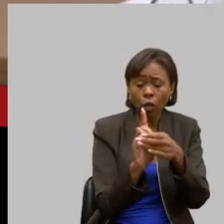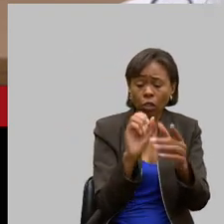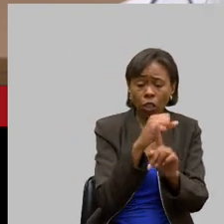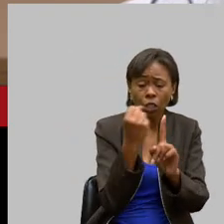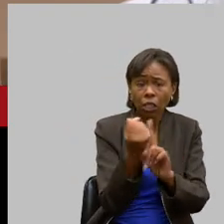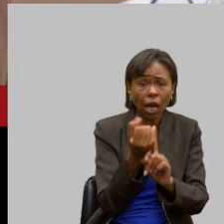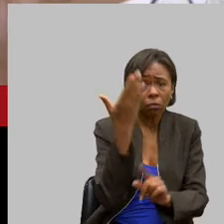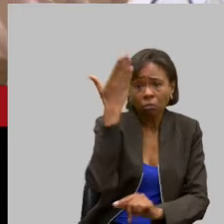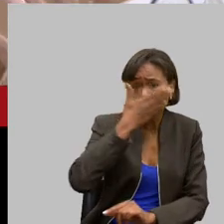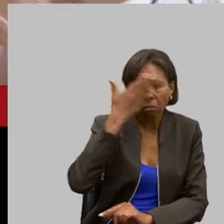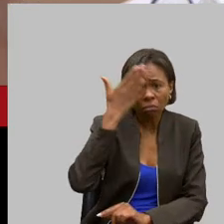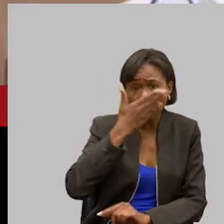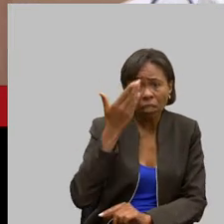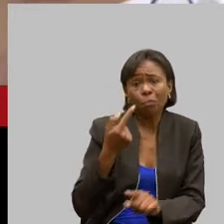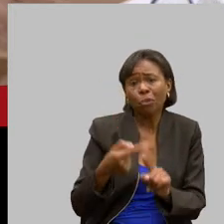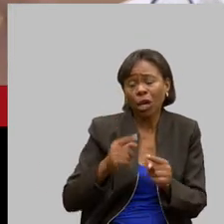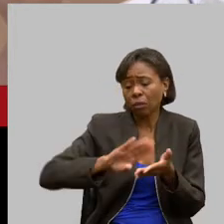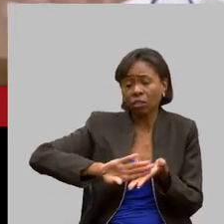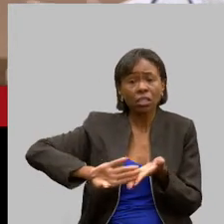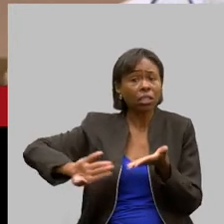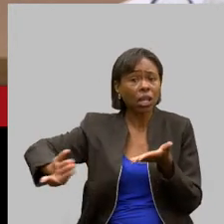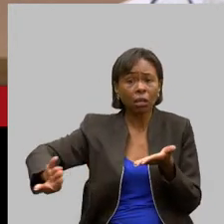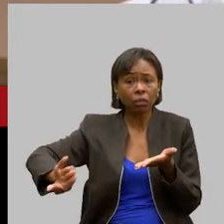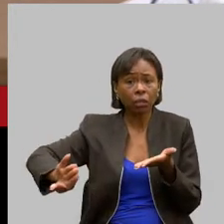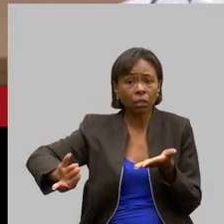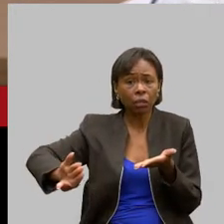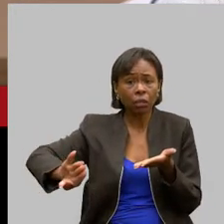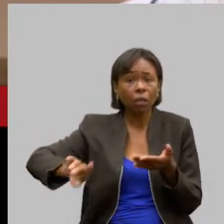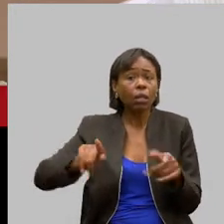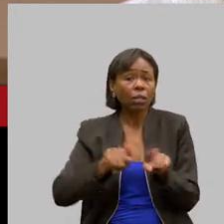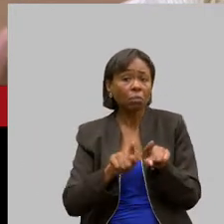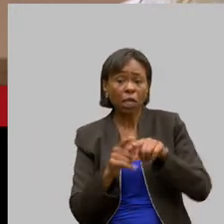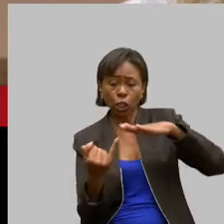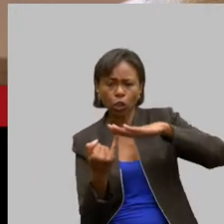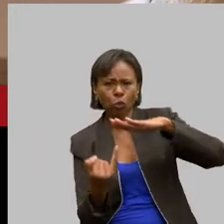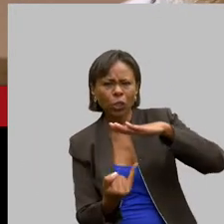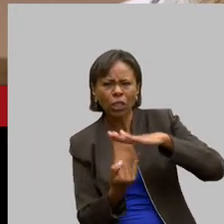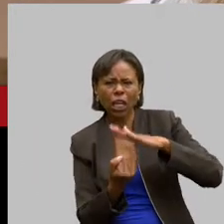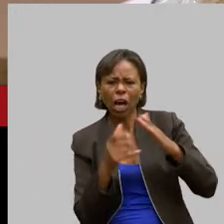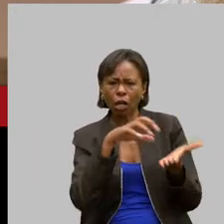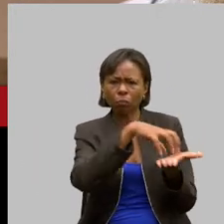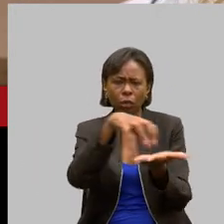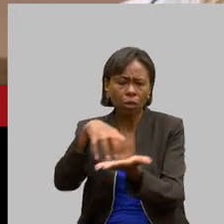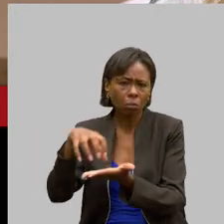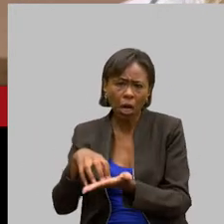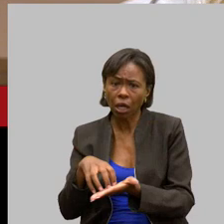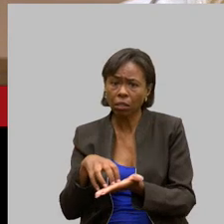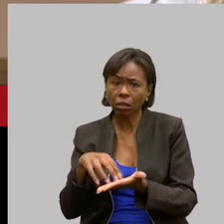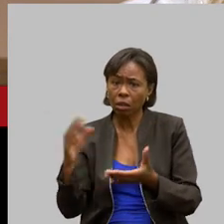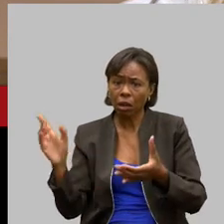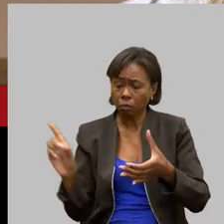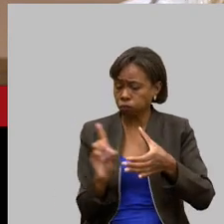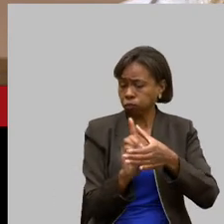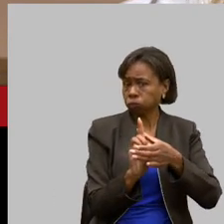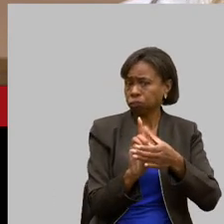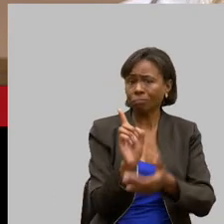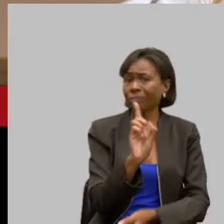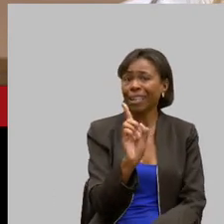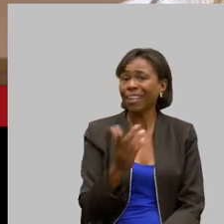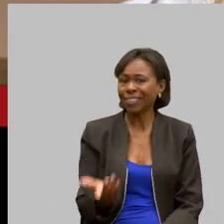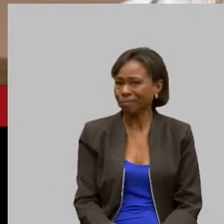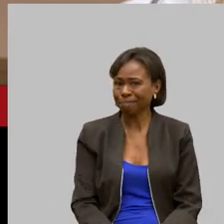isso no meio que eu falo não institucionalizado só que hoje o que que acontece nós